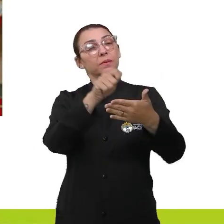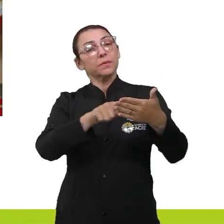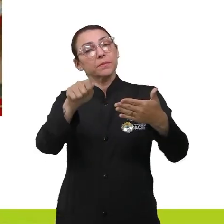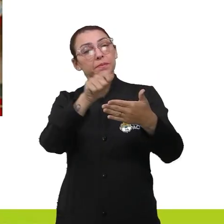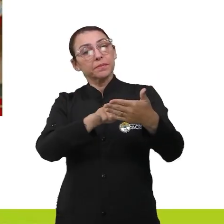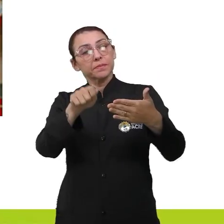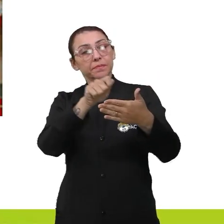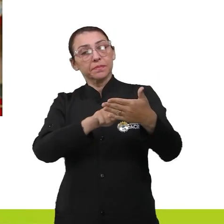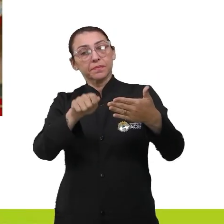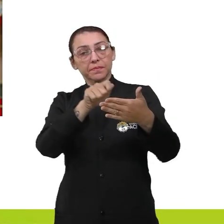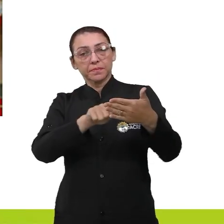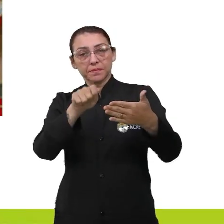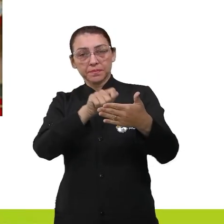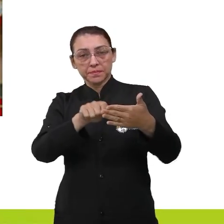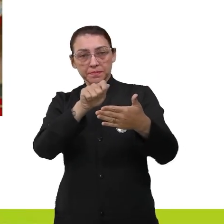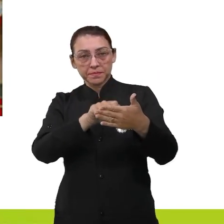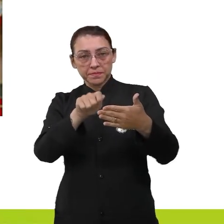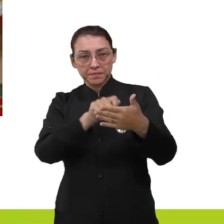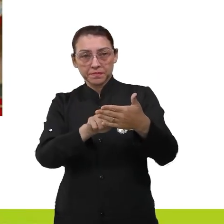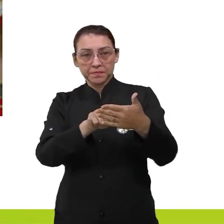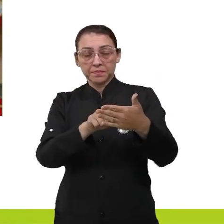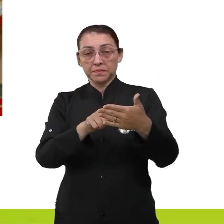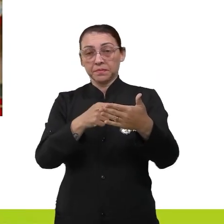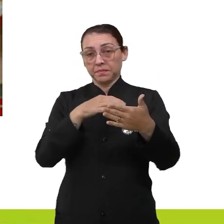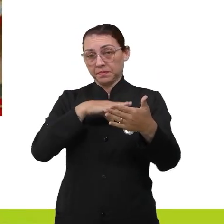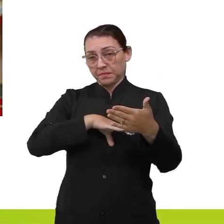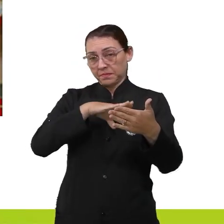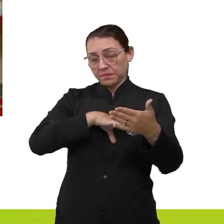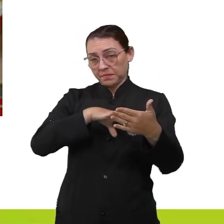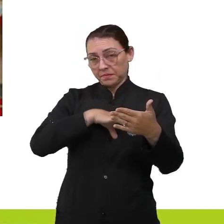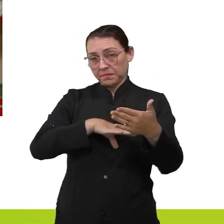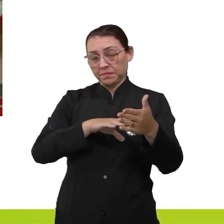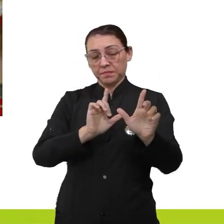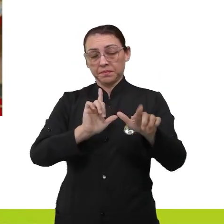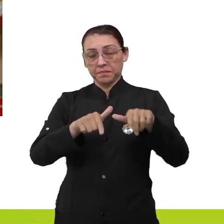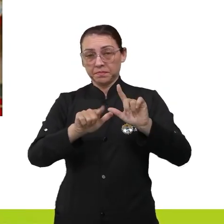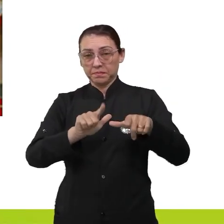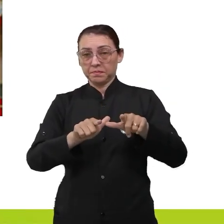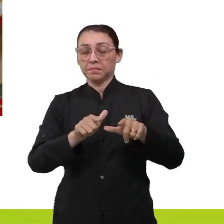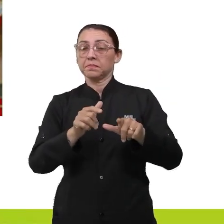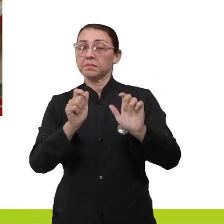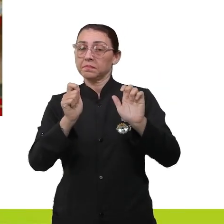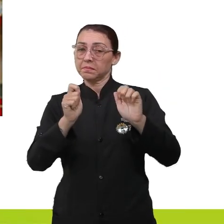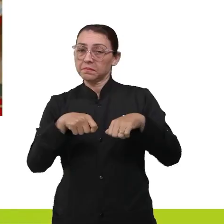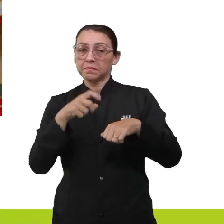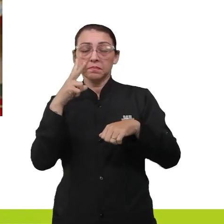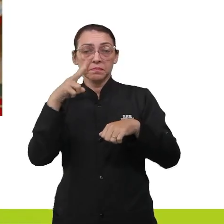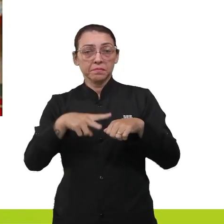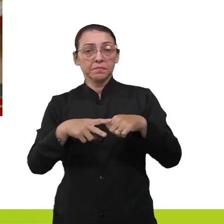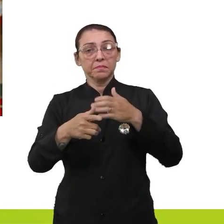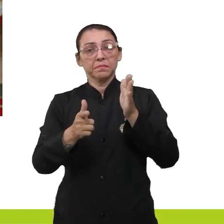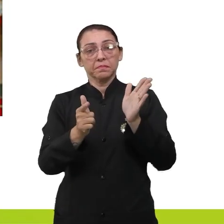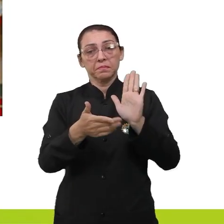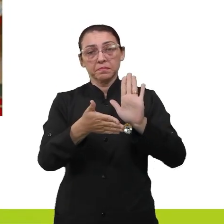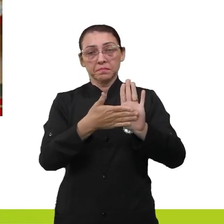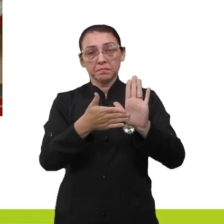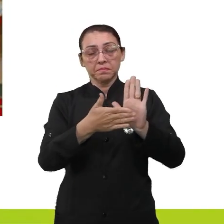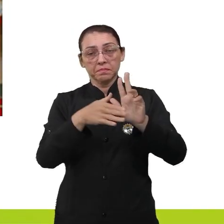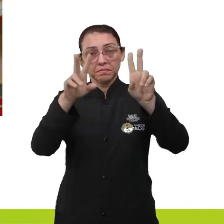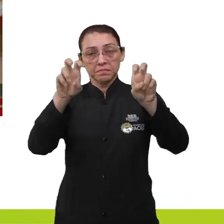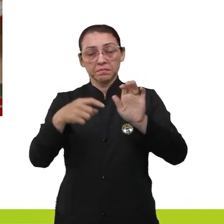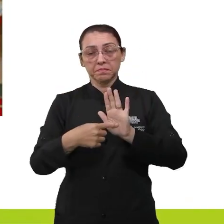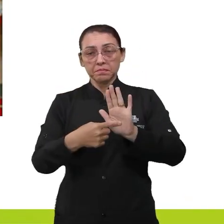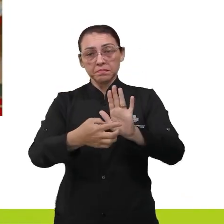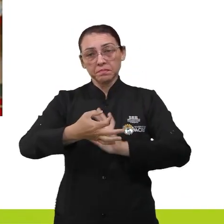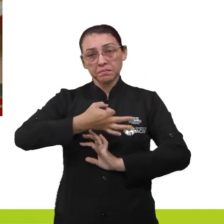escrever, obviamente, no nosso idioma, em português, com a letra legível, seguir o tema da proposta, apresentar a